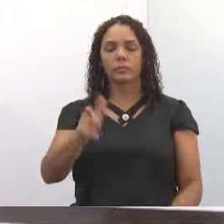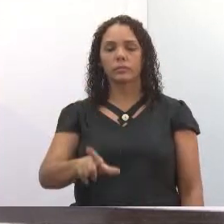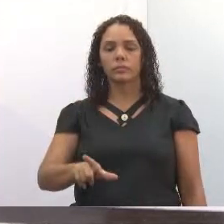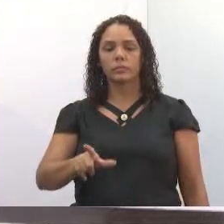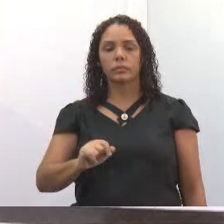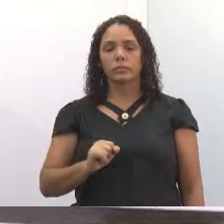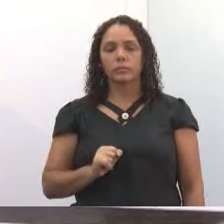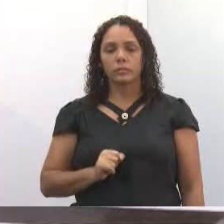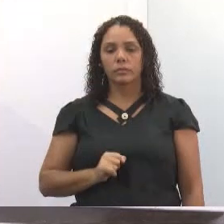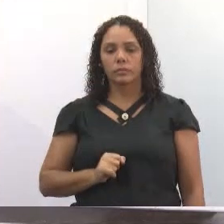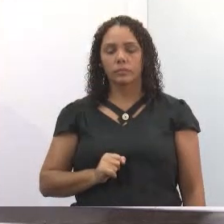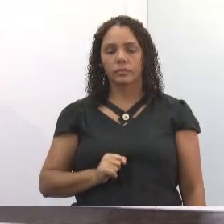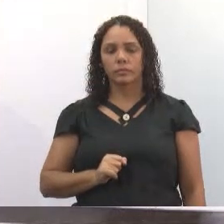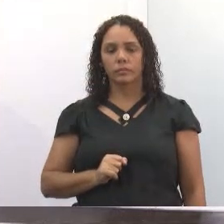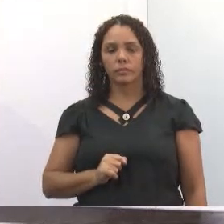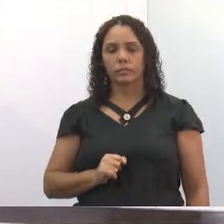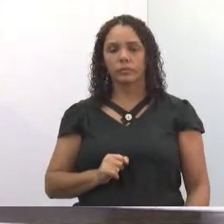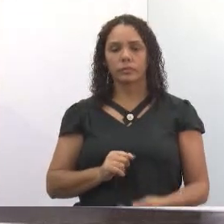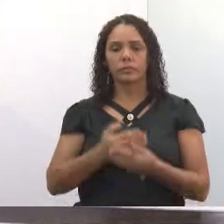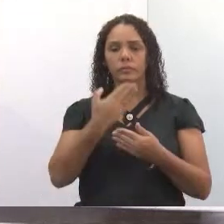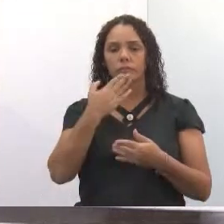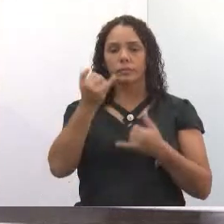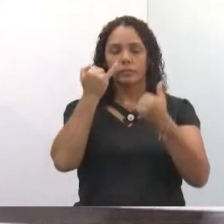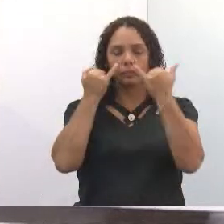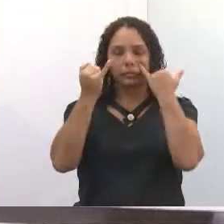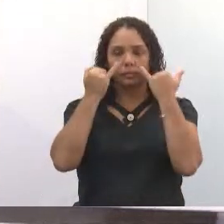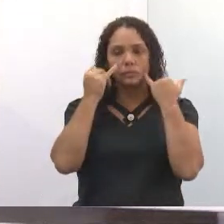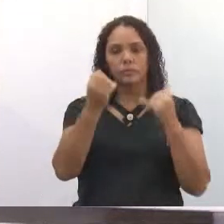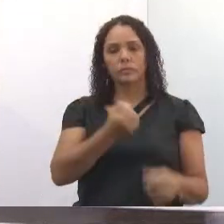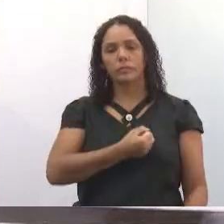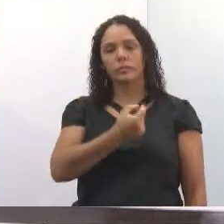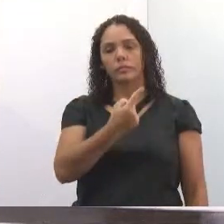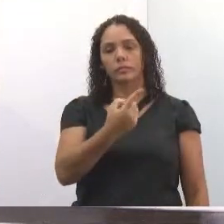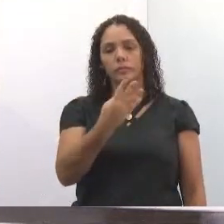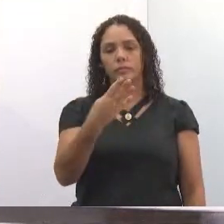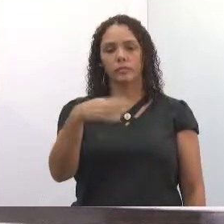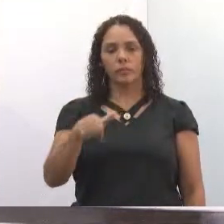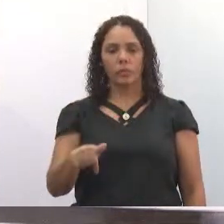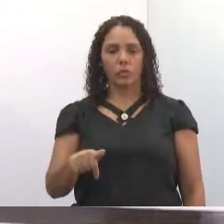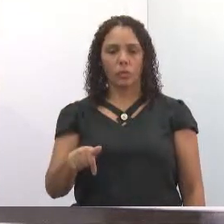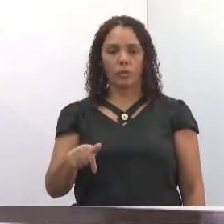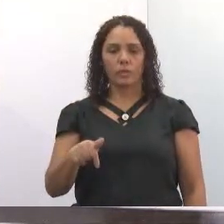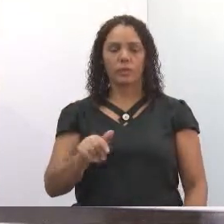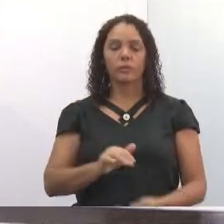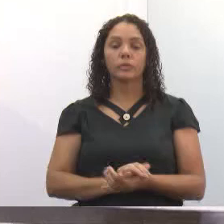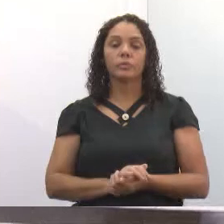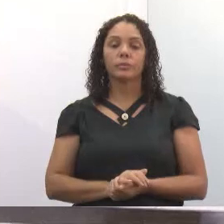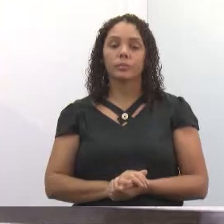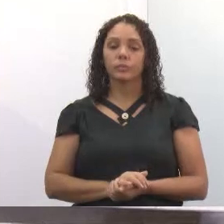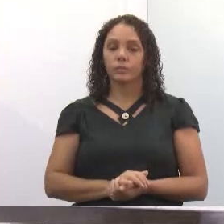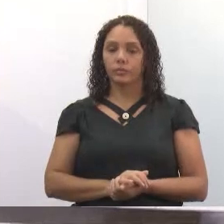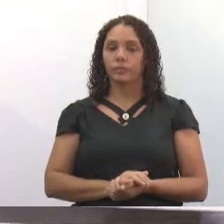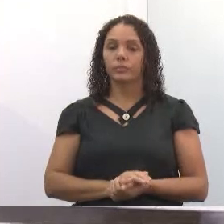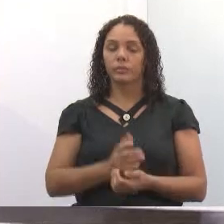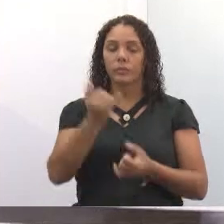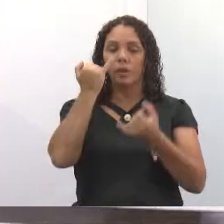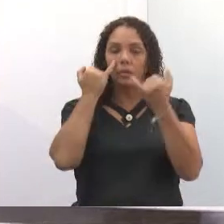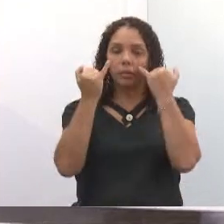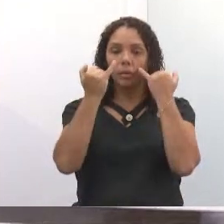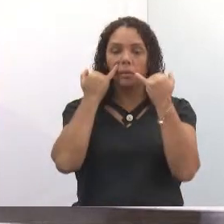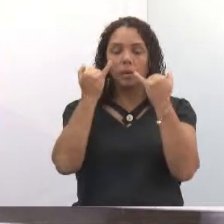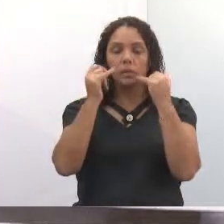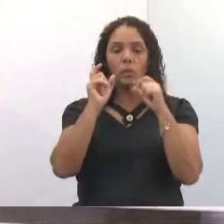aprovado. Próximo pedido de informações. Pedido de informações 147. Requer informações